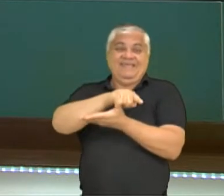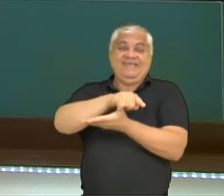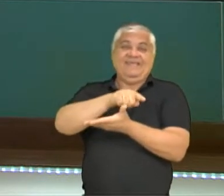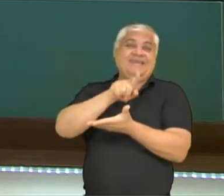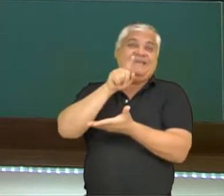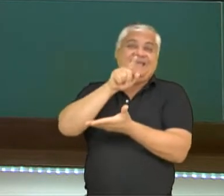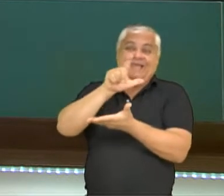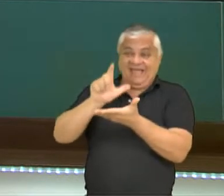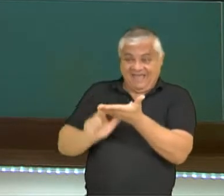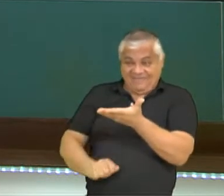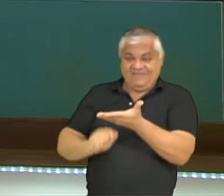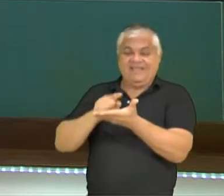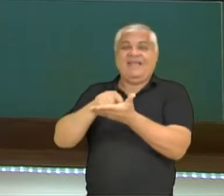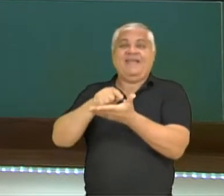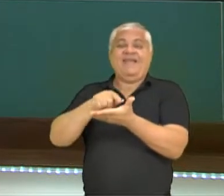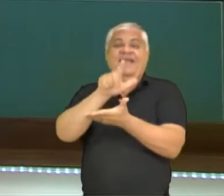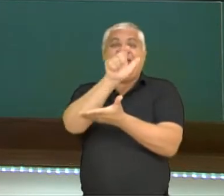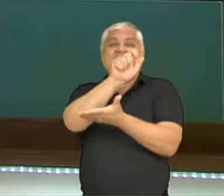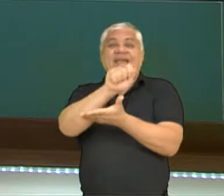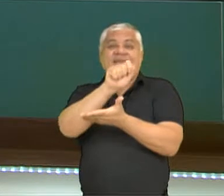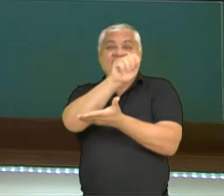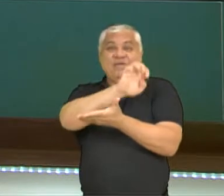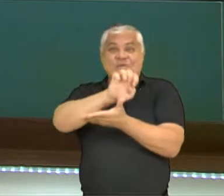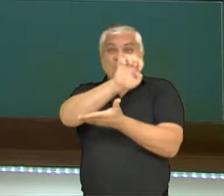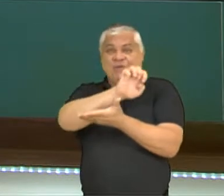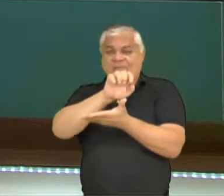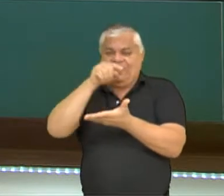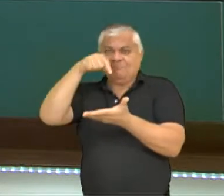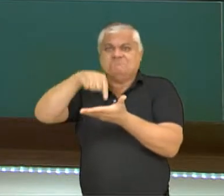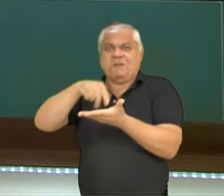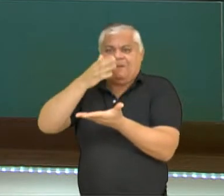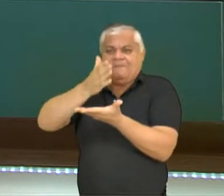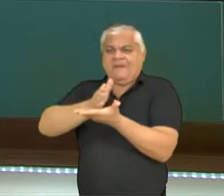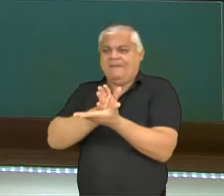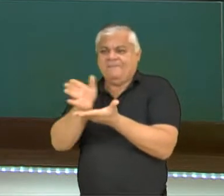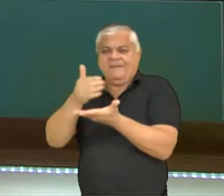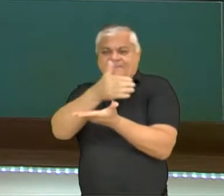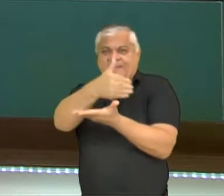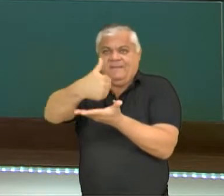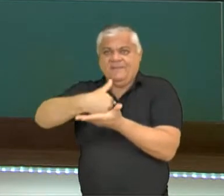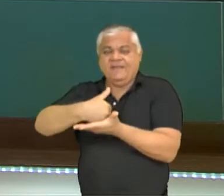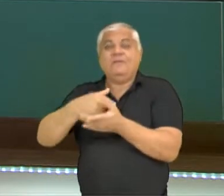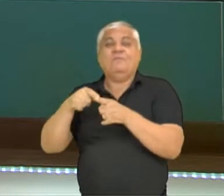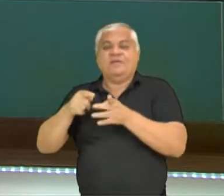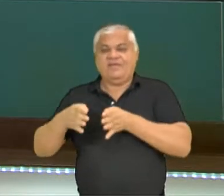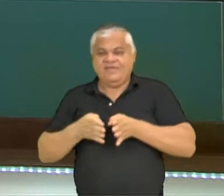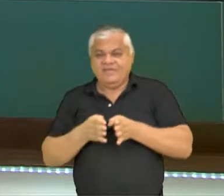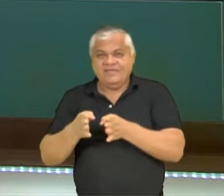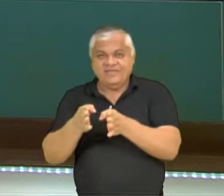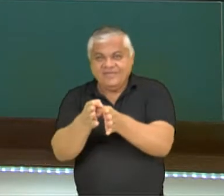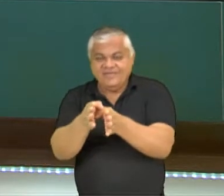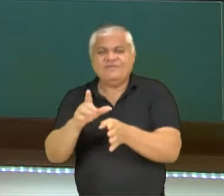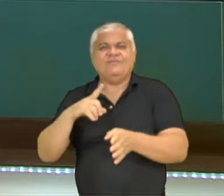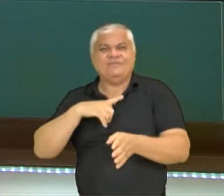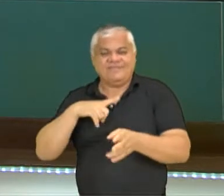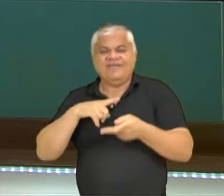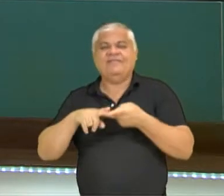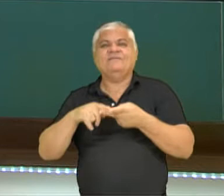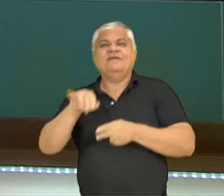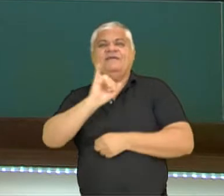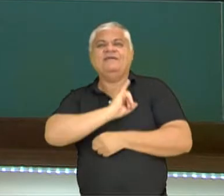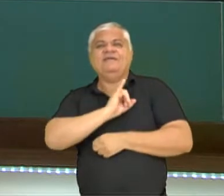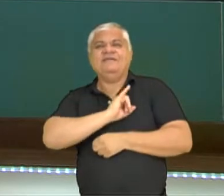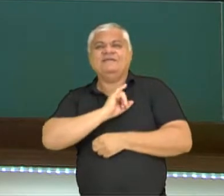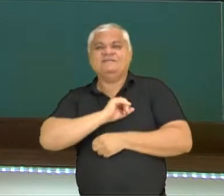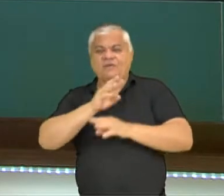sempre muito disputada, principalmente em tempos bem antigos, pela questão dos rios, pela região iraquiana ser